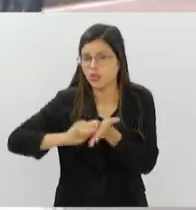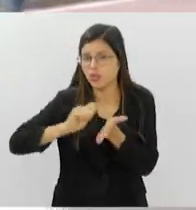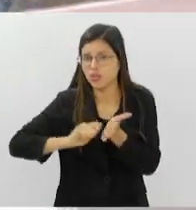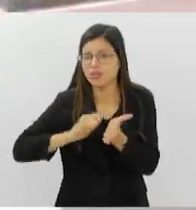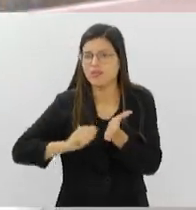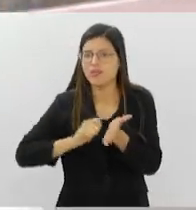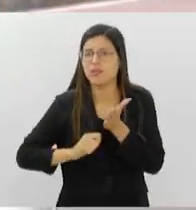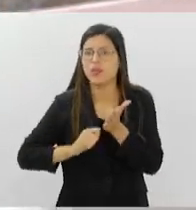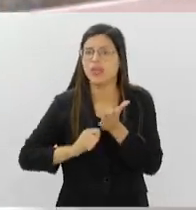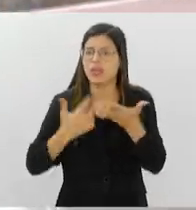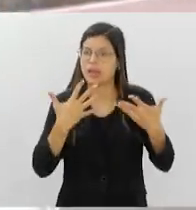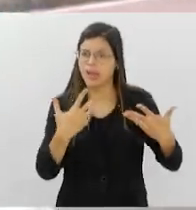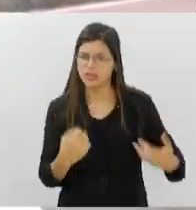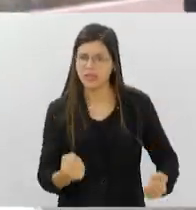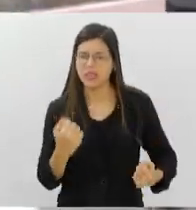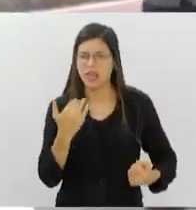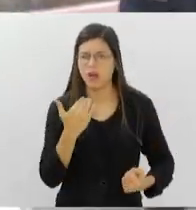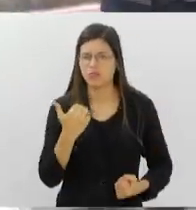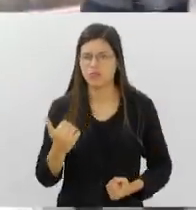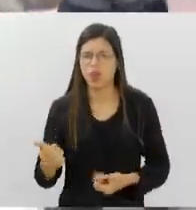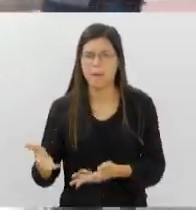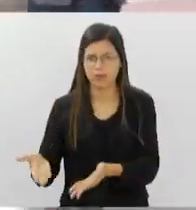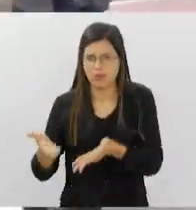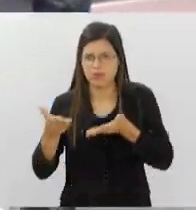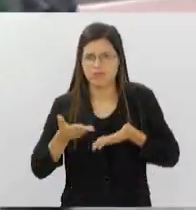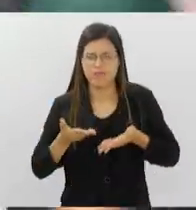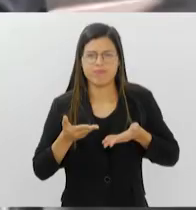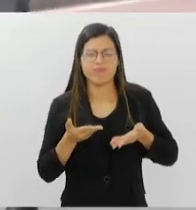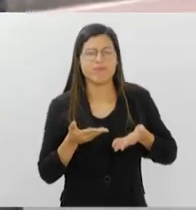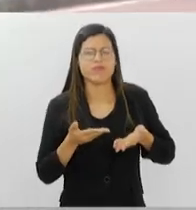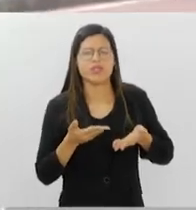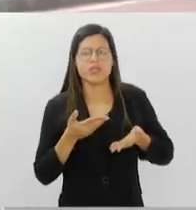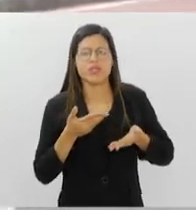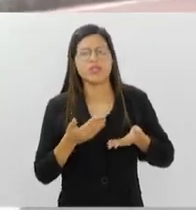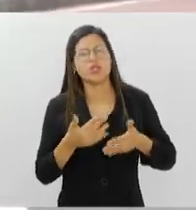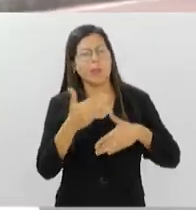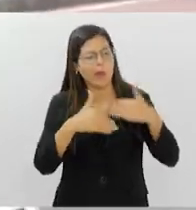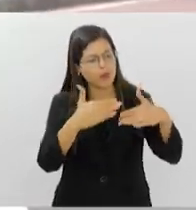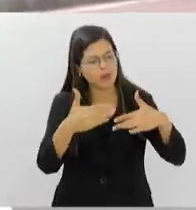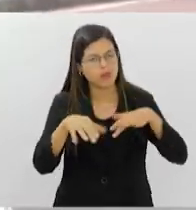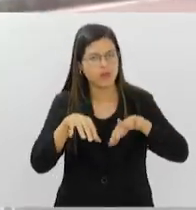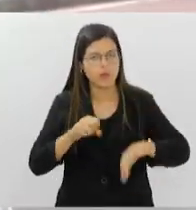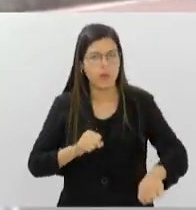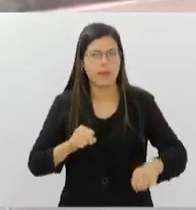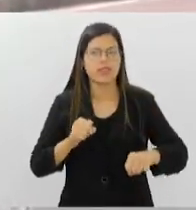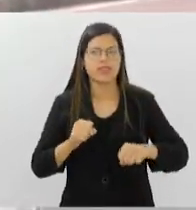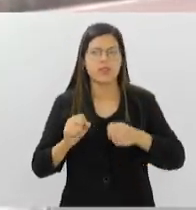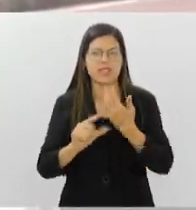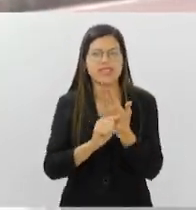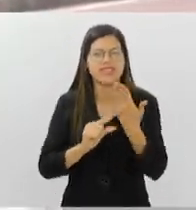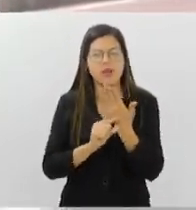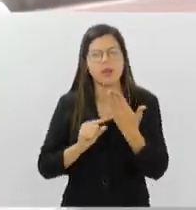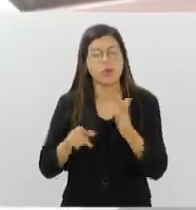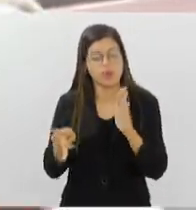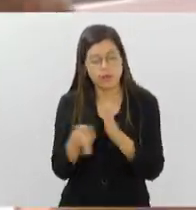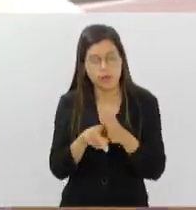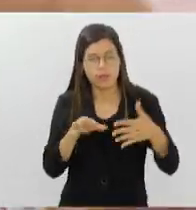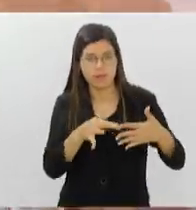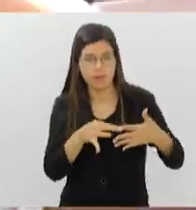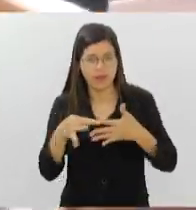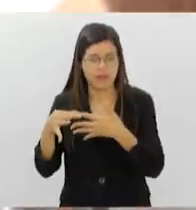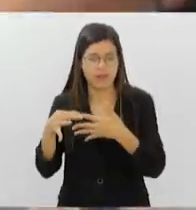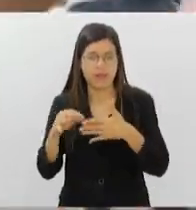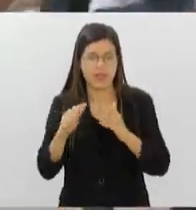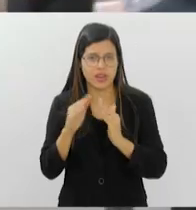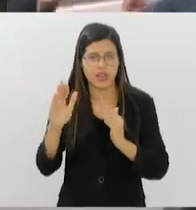ao nosso chamado de produzir um livro de oferecer um processo de formação para esses autores da Periferia E e aí vinha